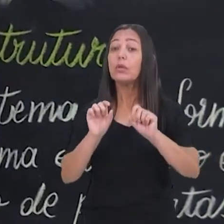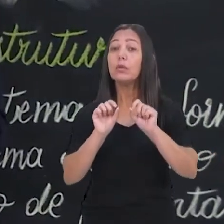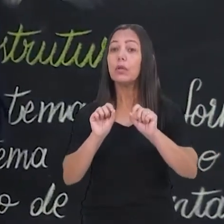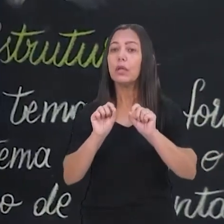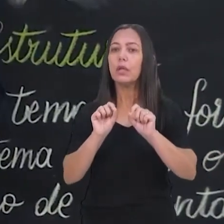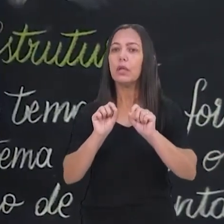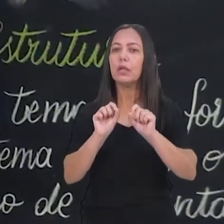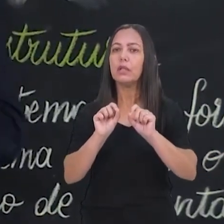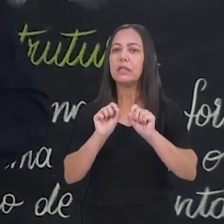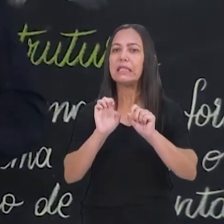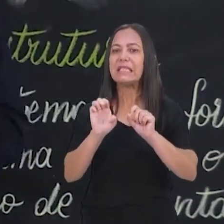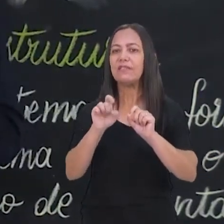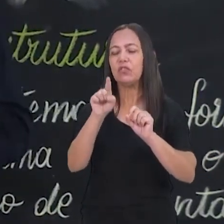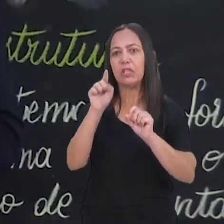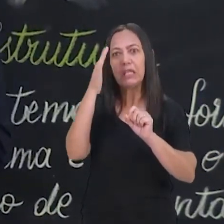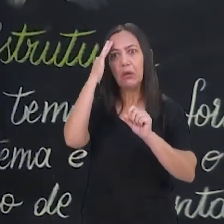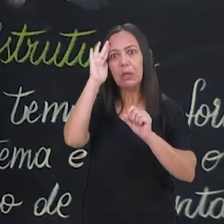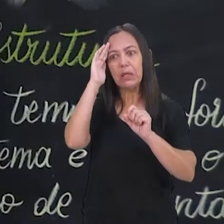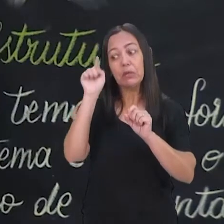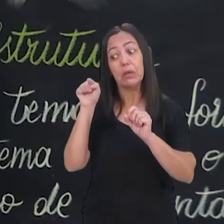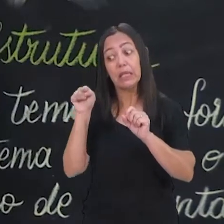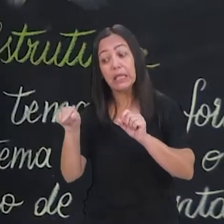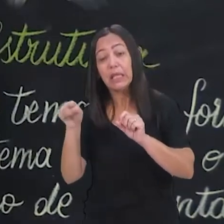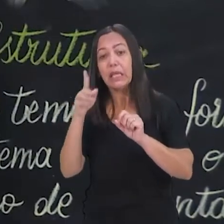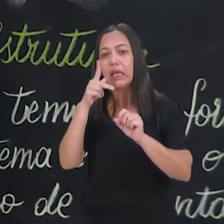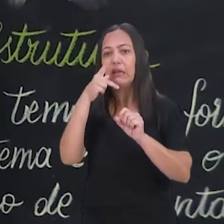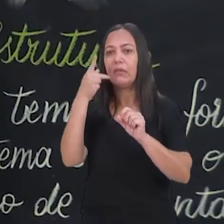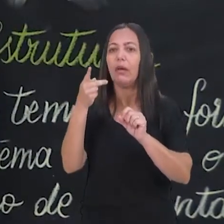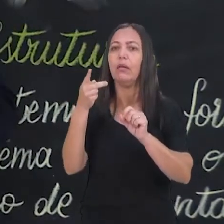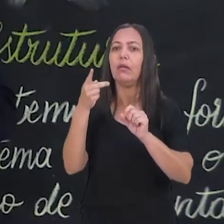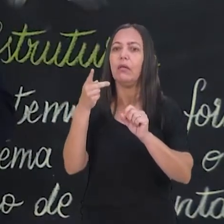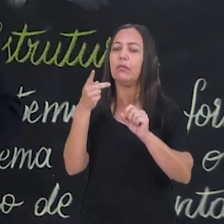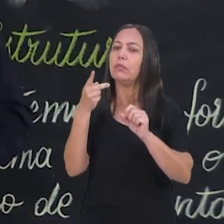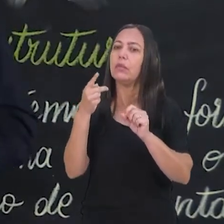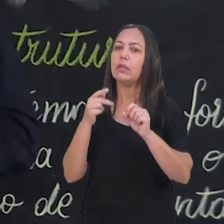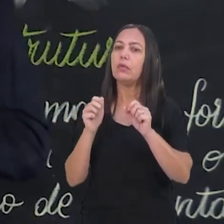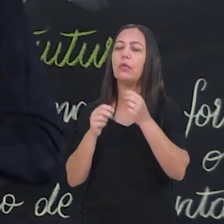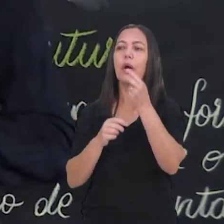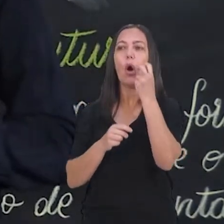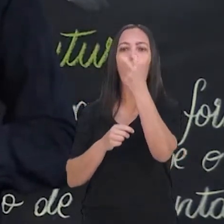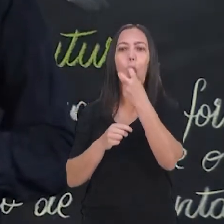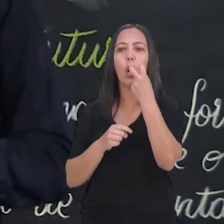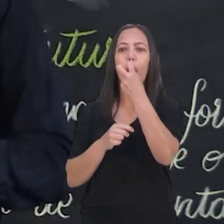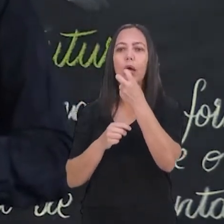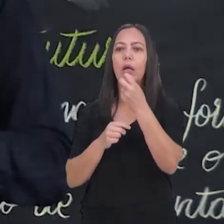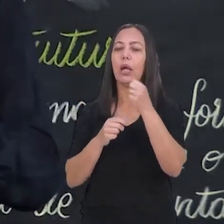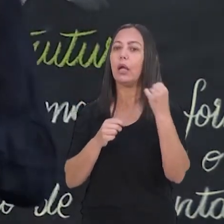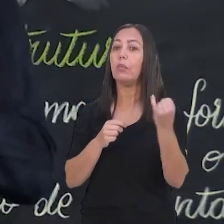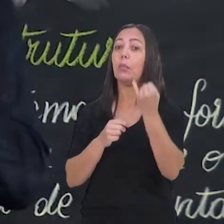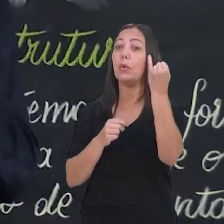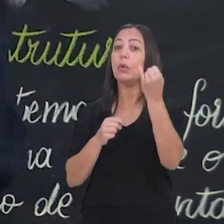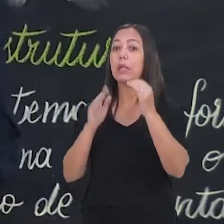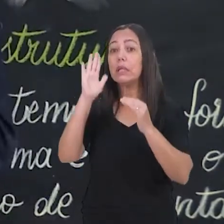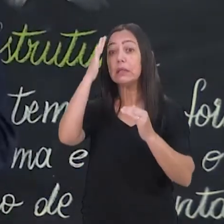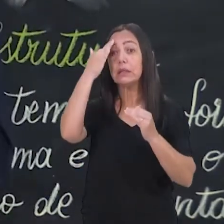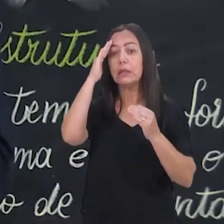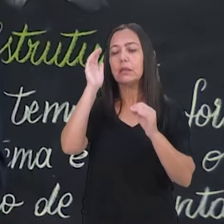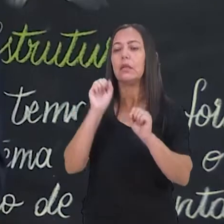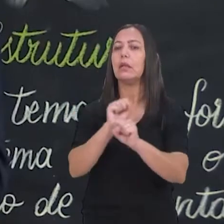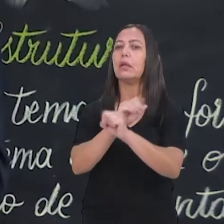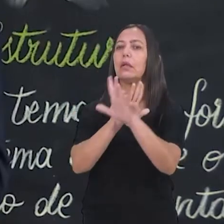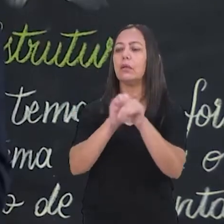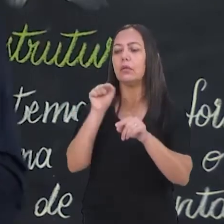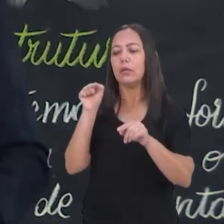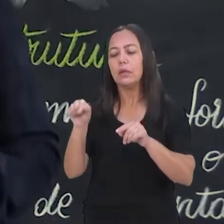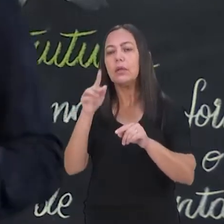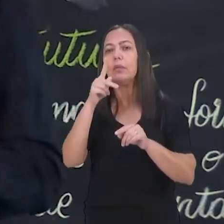porque quando você não escuta o que o outro fala, e quando a gente fala em oralidade, a gente fala em gêneros que são expostos por meio da fala, mas não há comunicação se